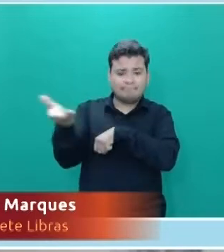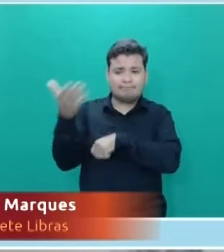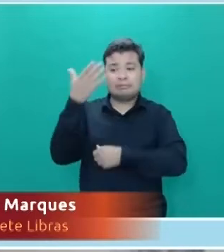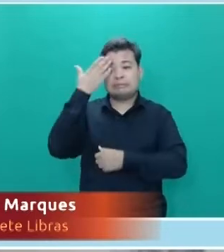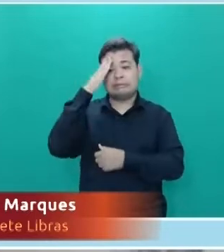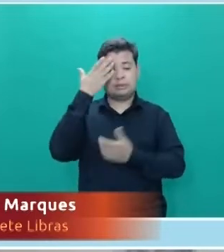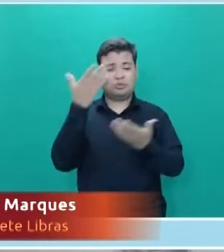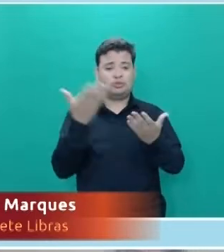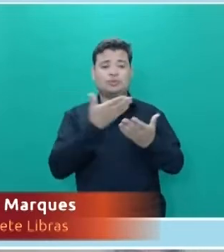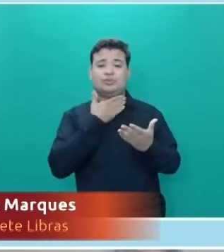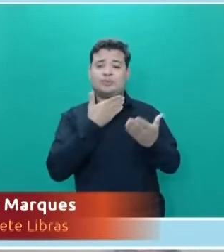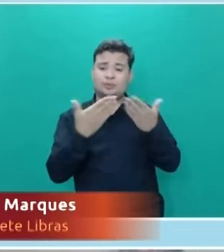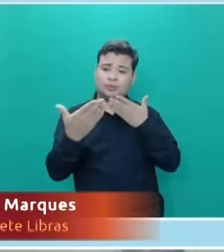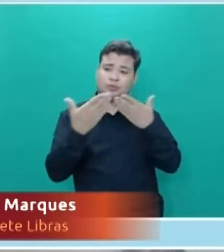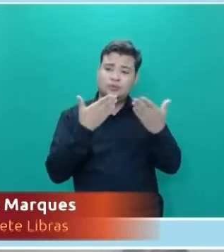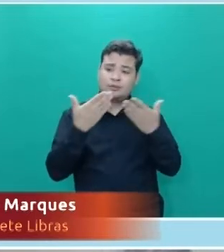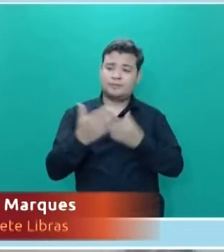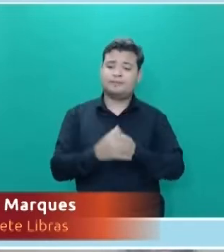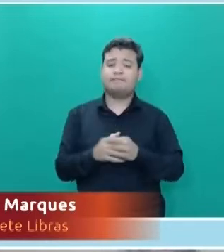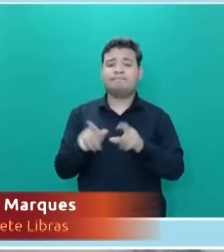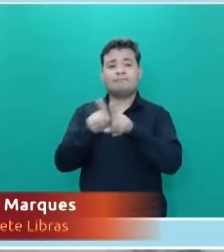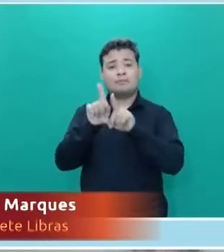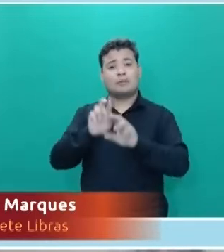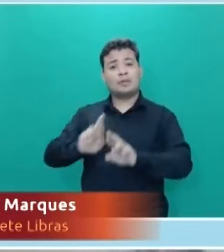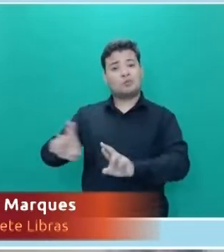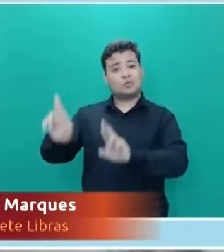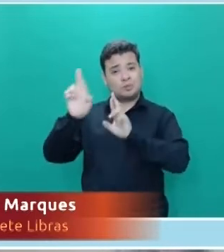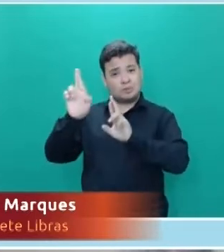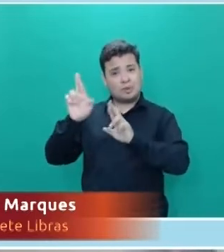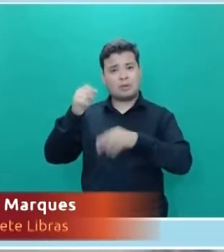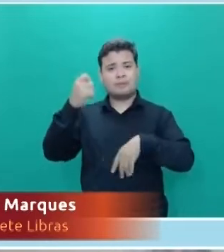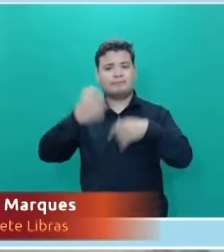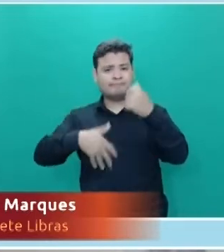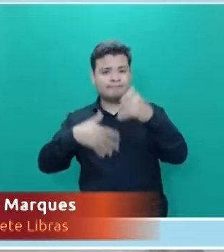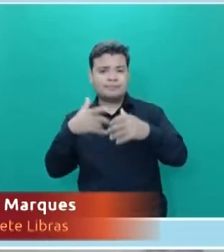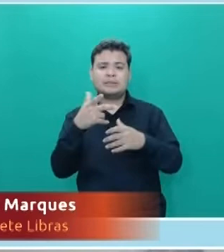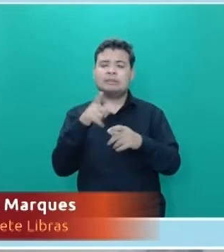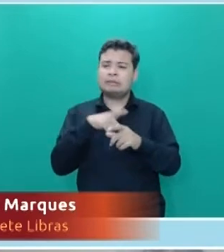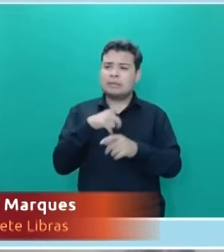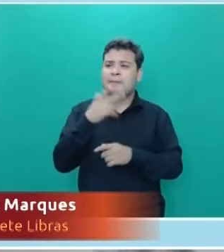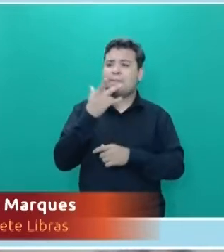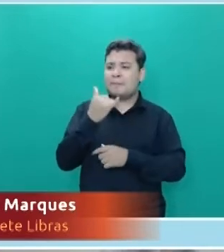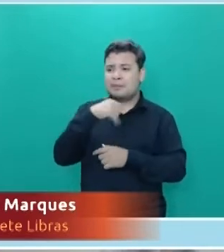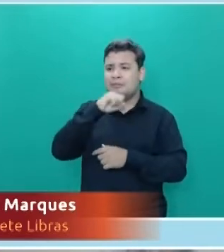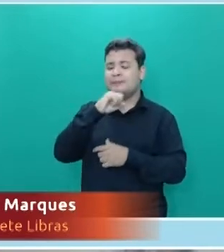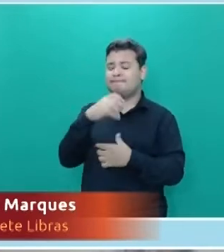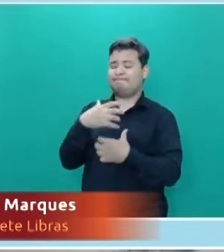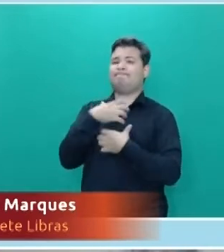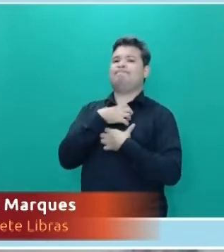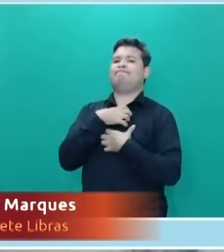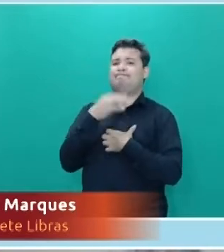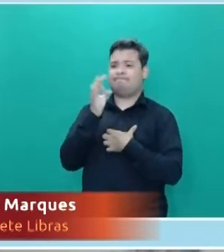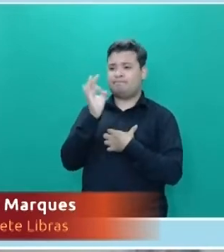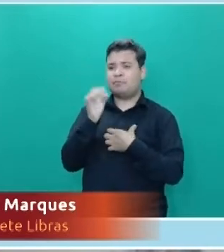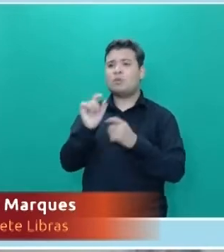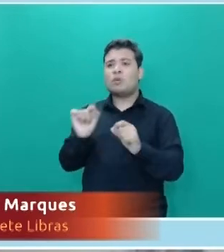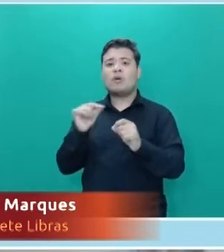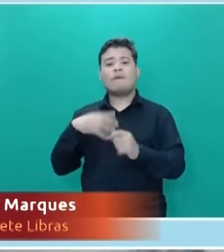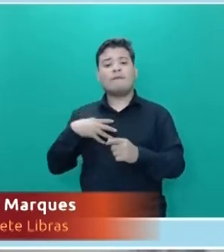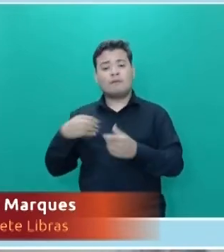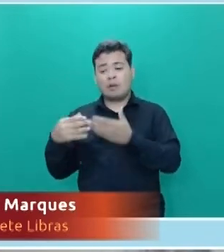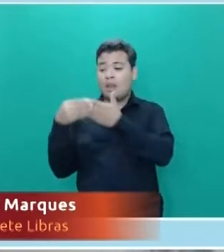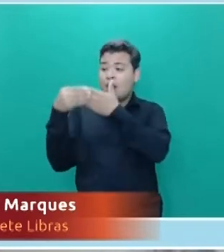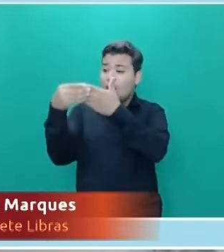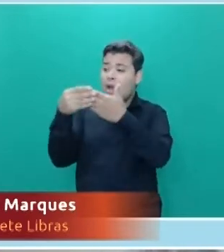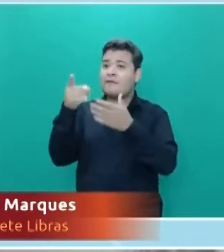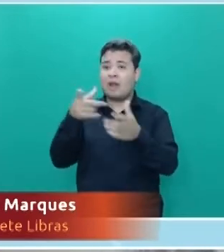conversa, e que eu espero que ela sensibilize alguns pais para que levem seus filhos para vacinar, que é